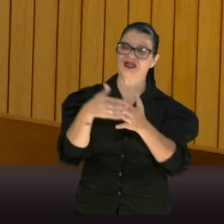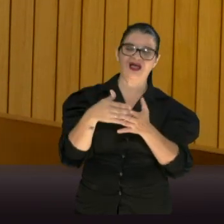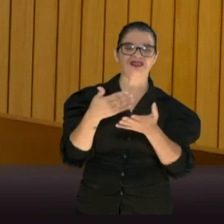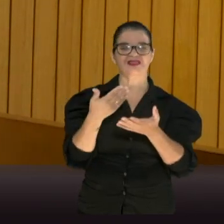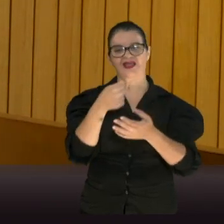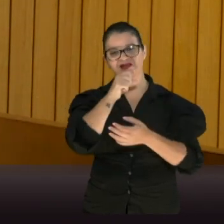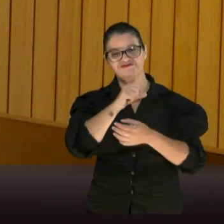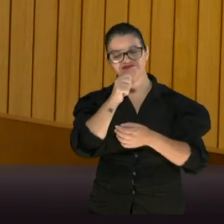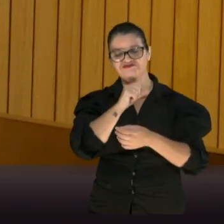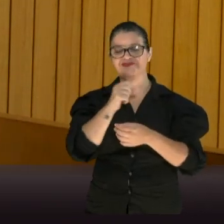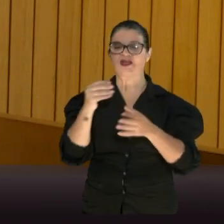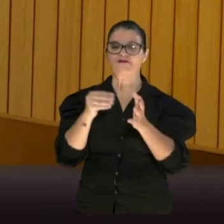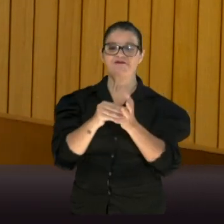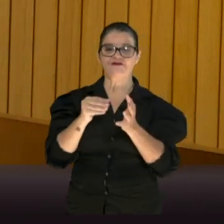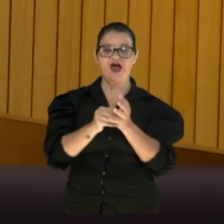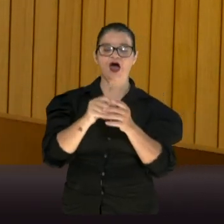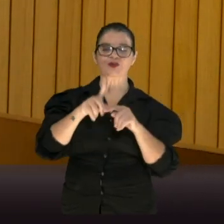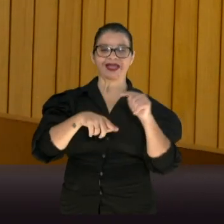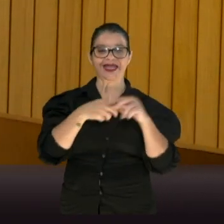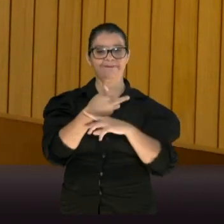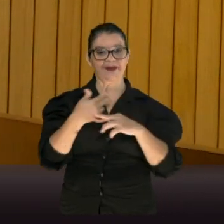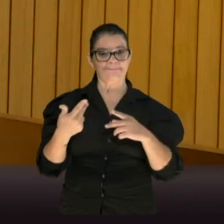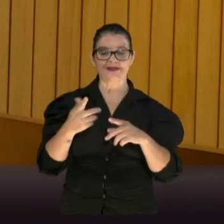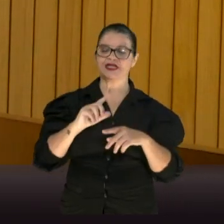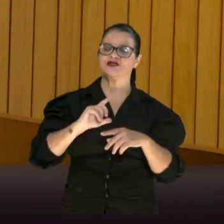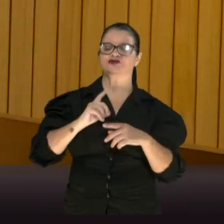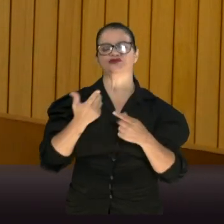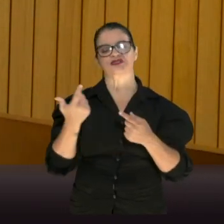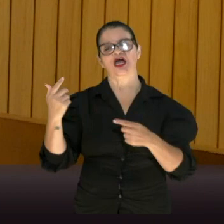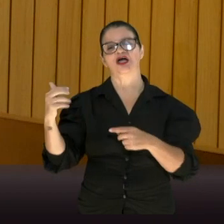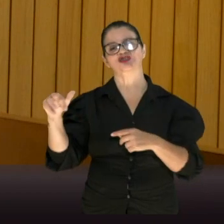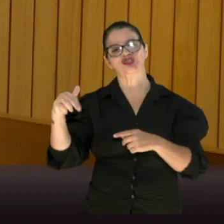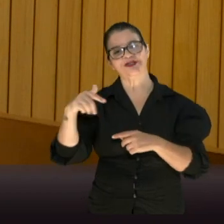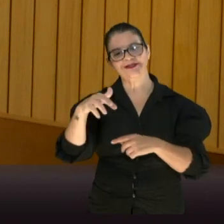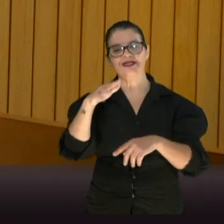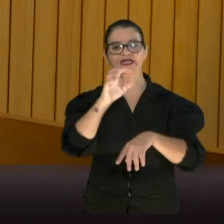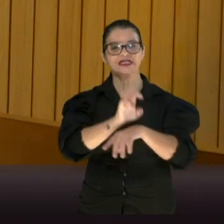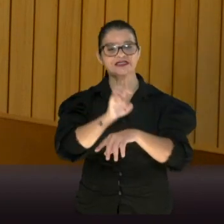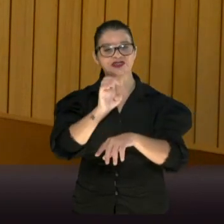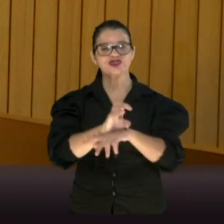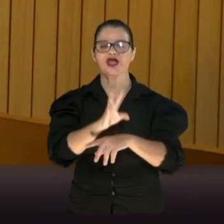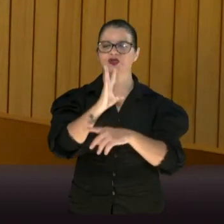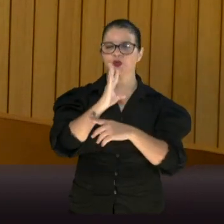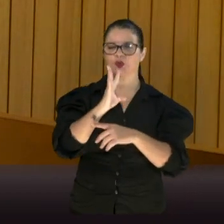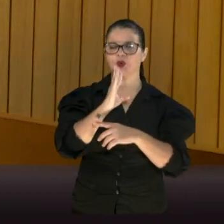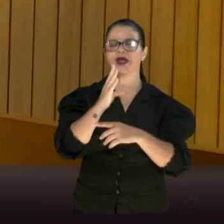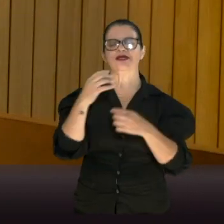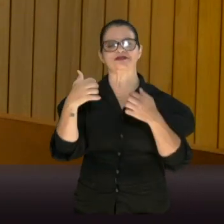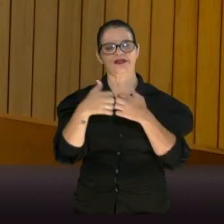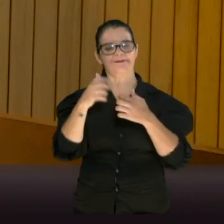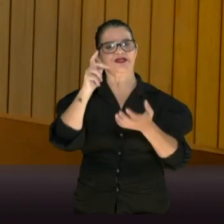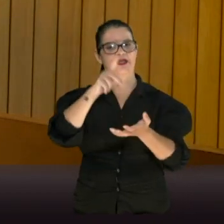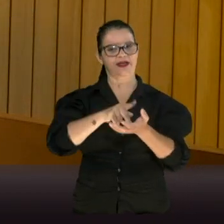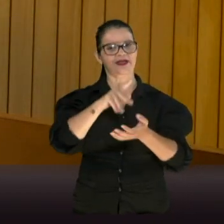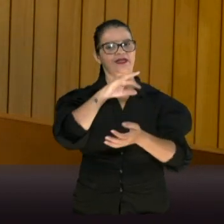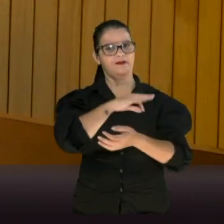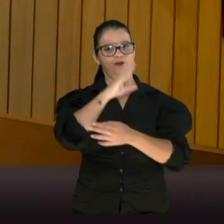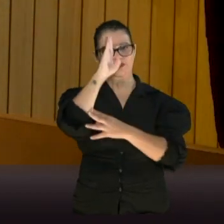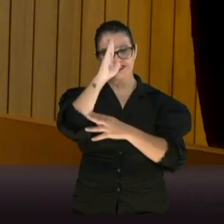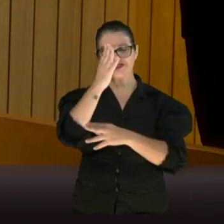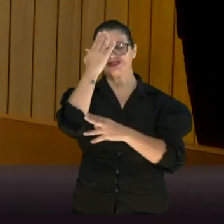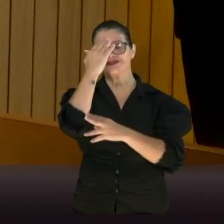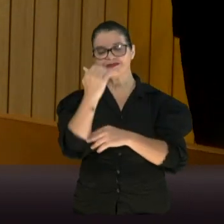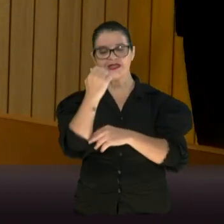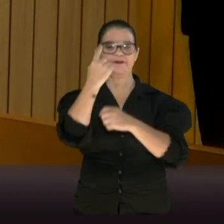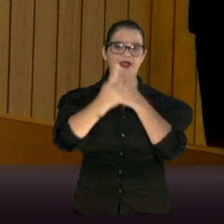obsoletas, às vezes falta equipamentos. A gente anda nesse estado e conhece bem de perto a realidade da Polícia Militar. A gente